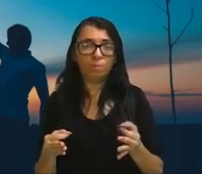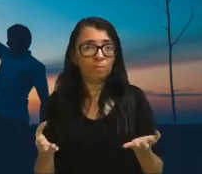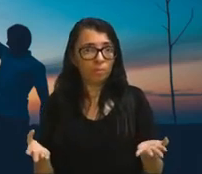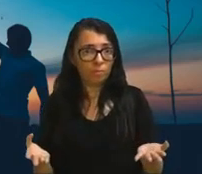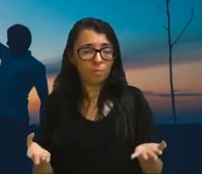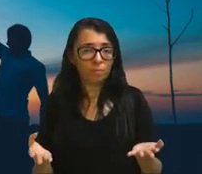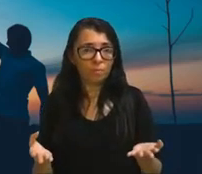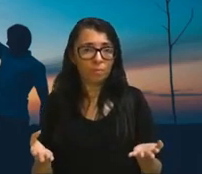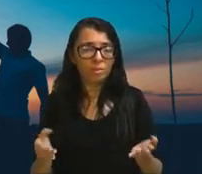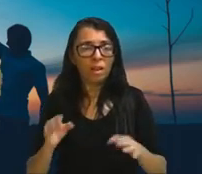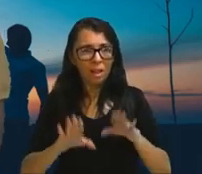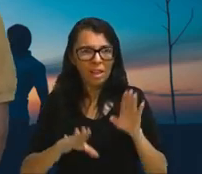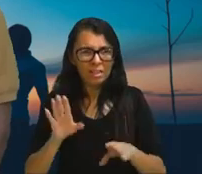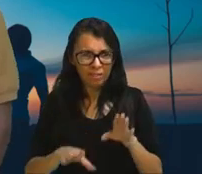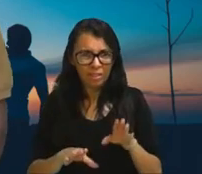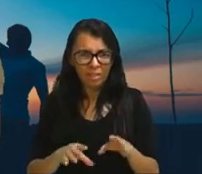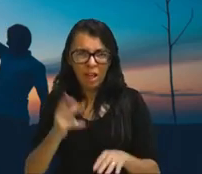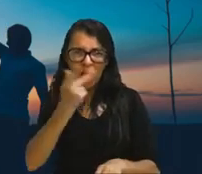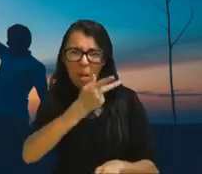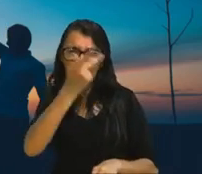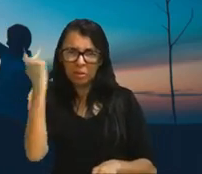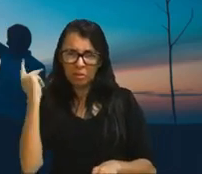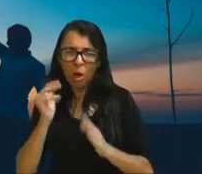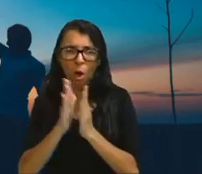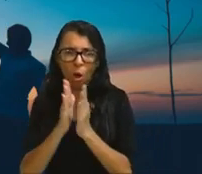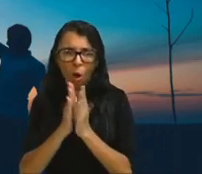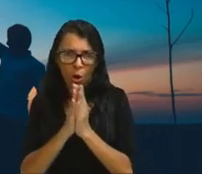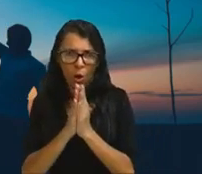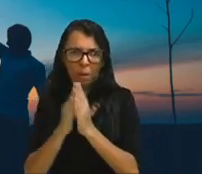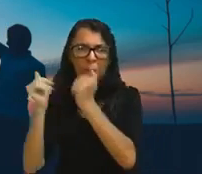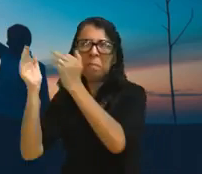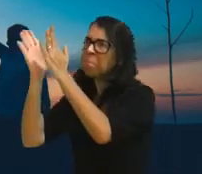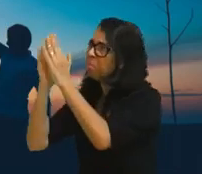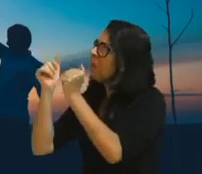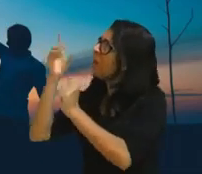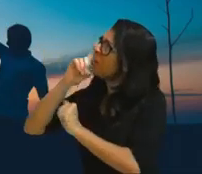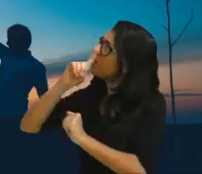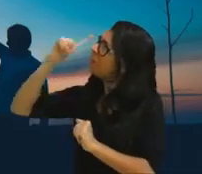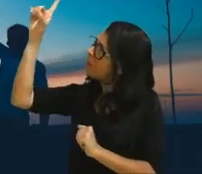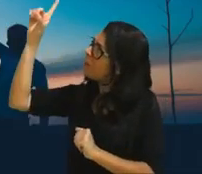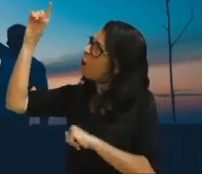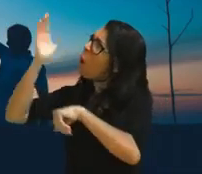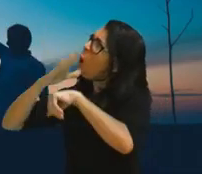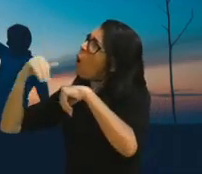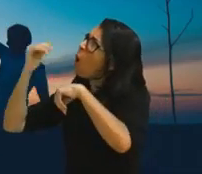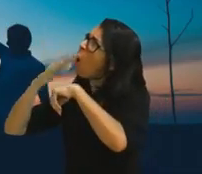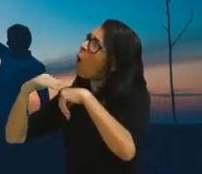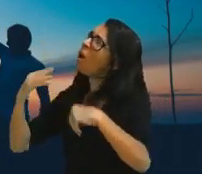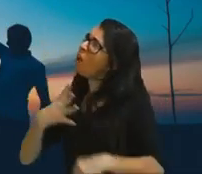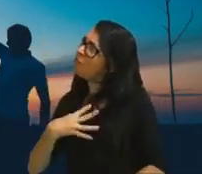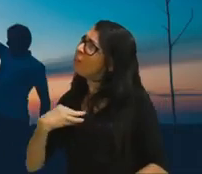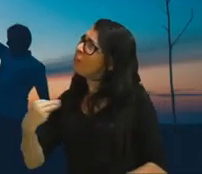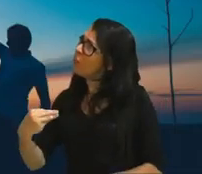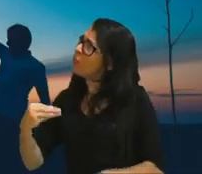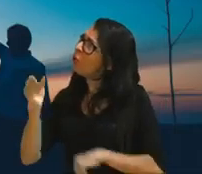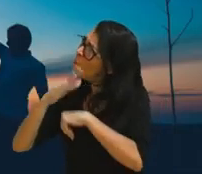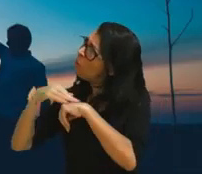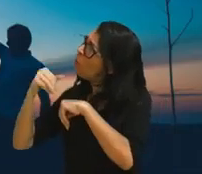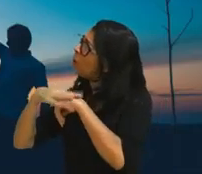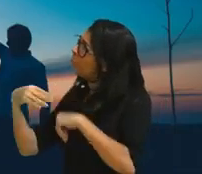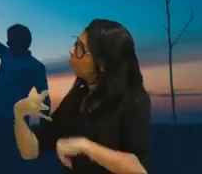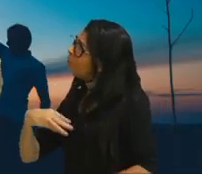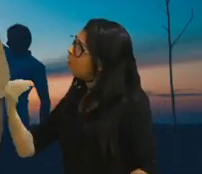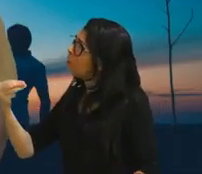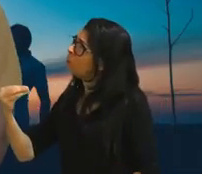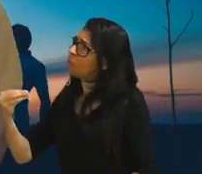mas estamos todos os tempos vigiando em cima deles, tentando rastreá-los, nossos filhos.